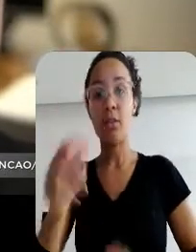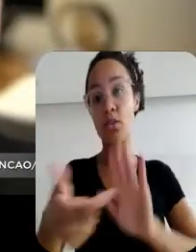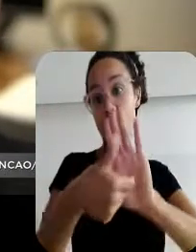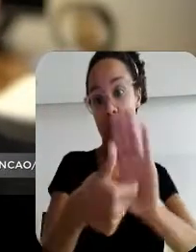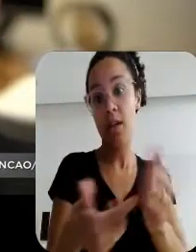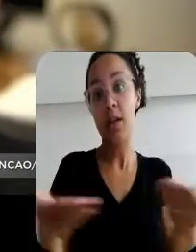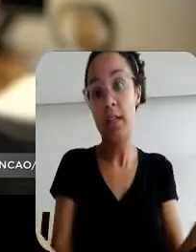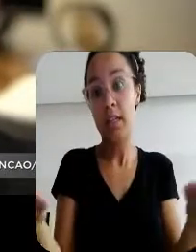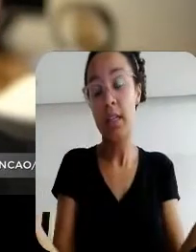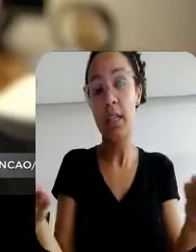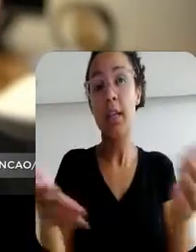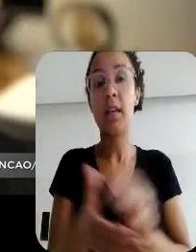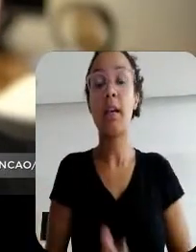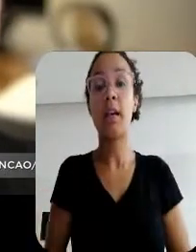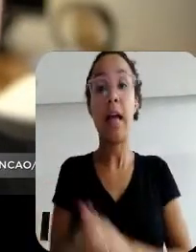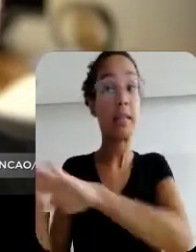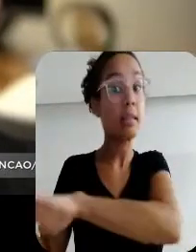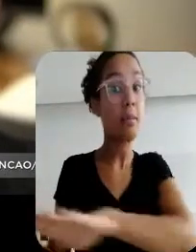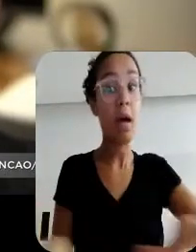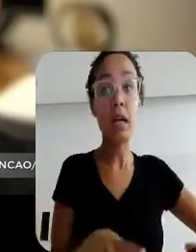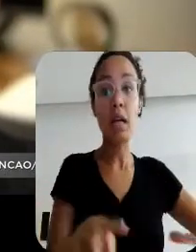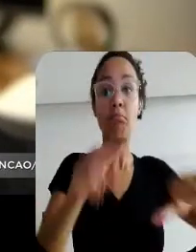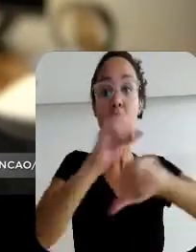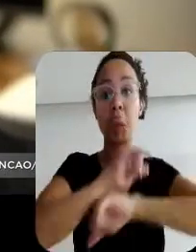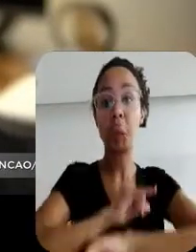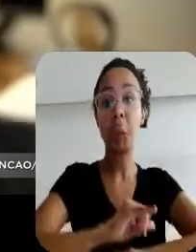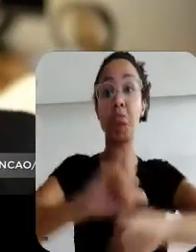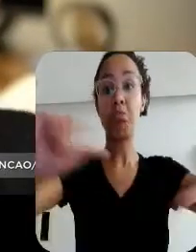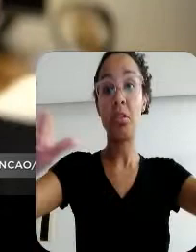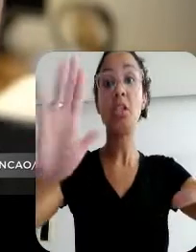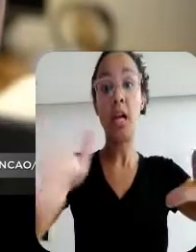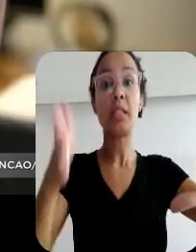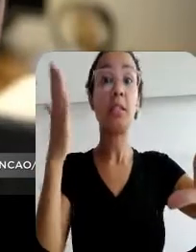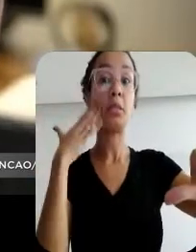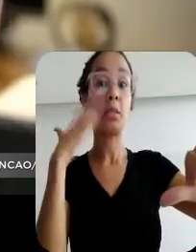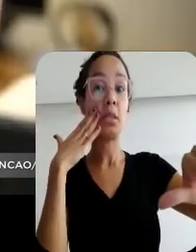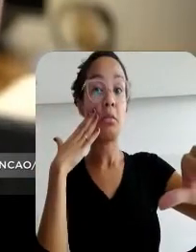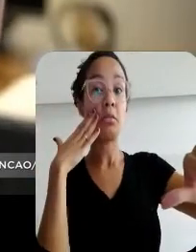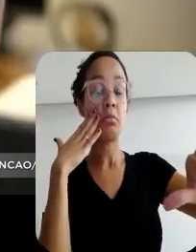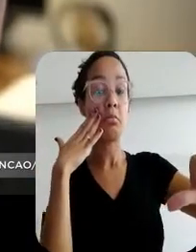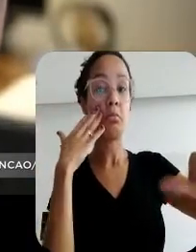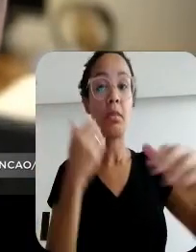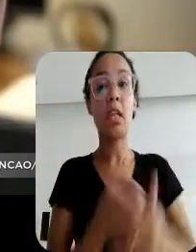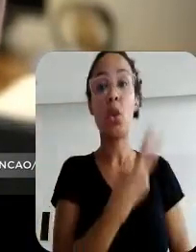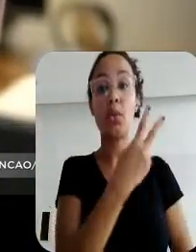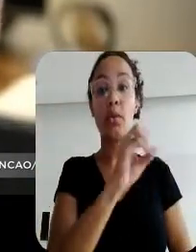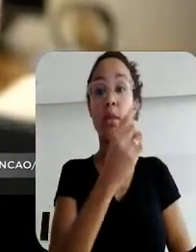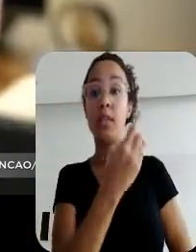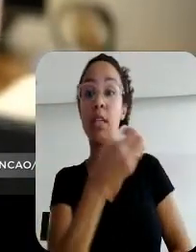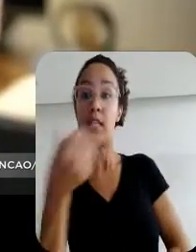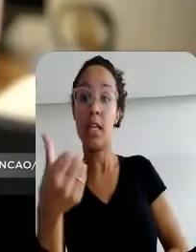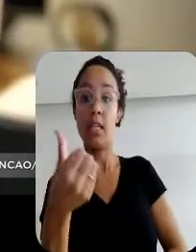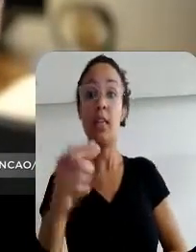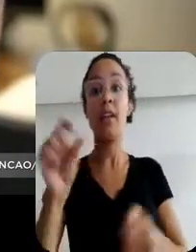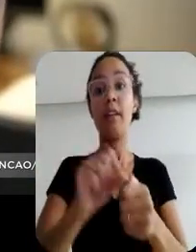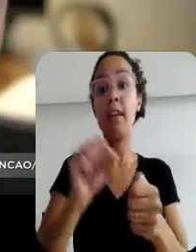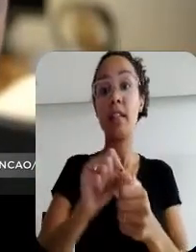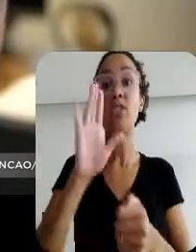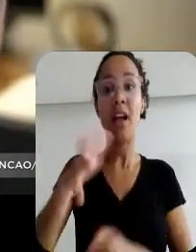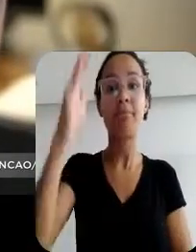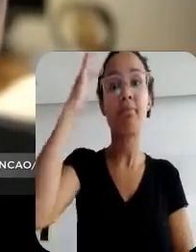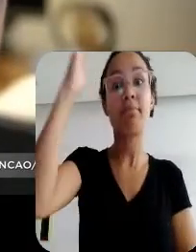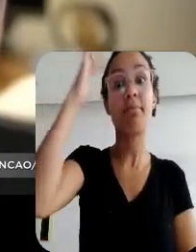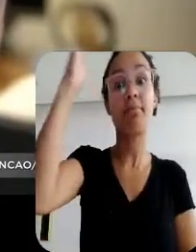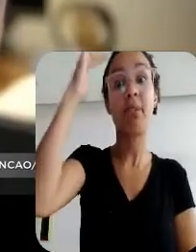sobre o coronavírus e fazendo esse tipo de previsão que um vírus que se espalhasse pelo ar, que contaminasse as pessoas e que matasse 3%